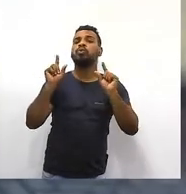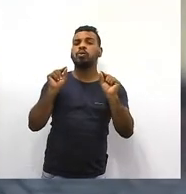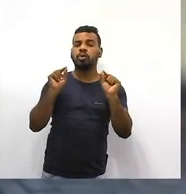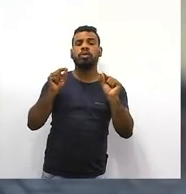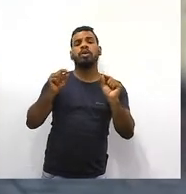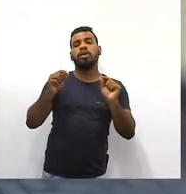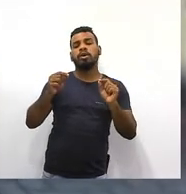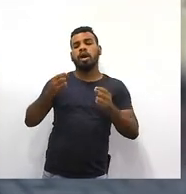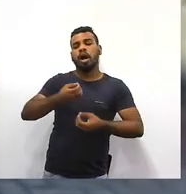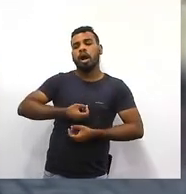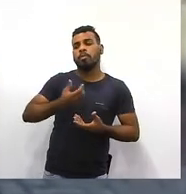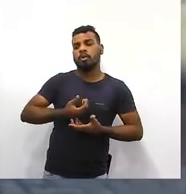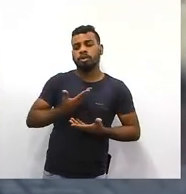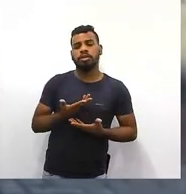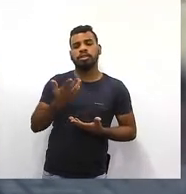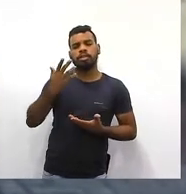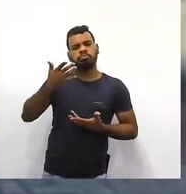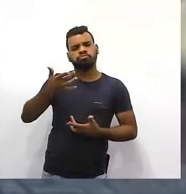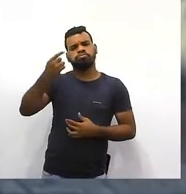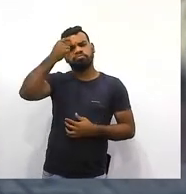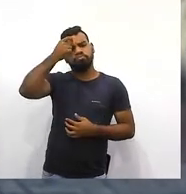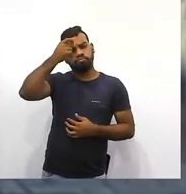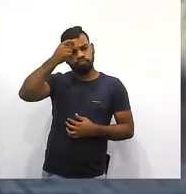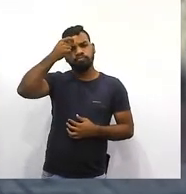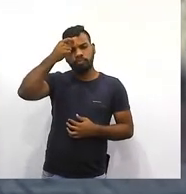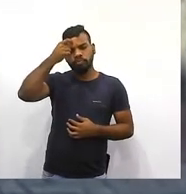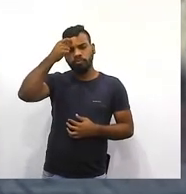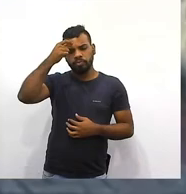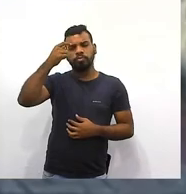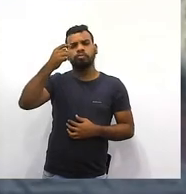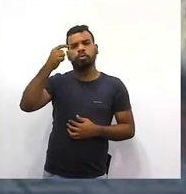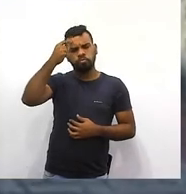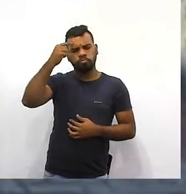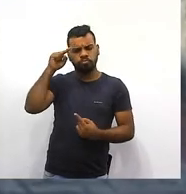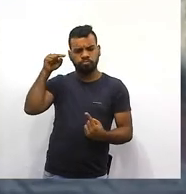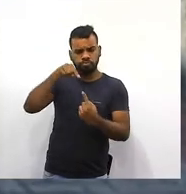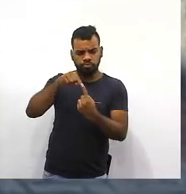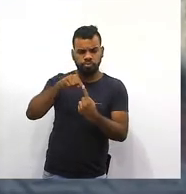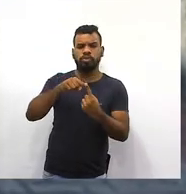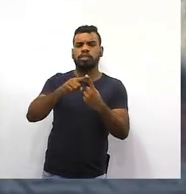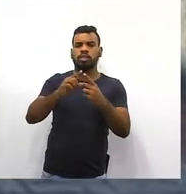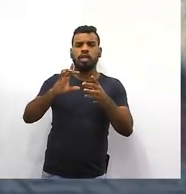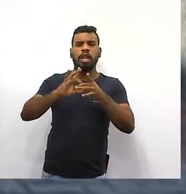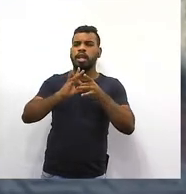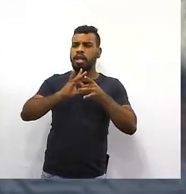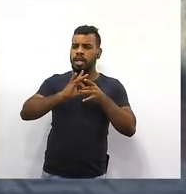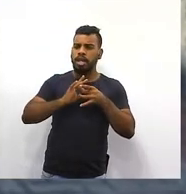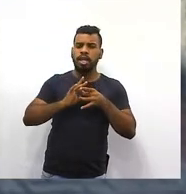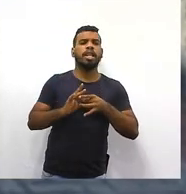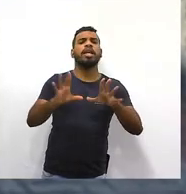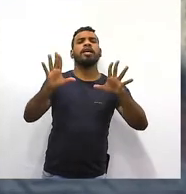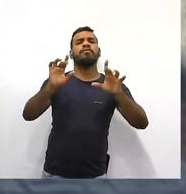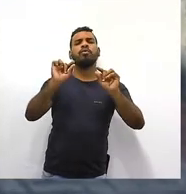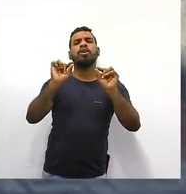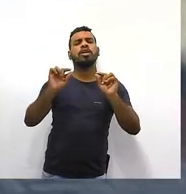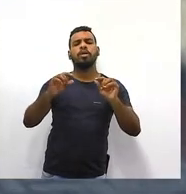poesia mais racionalista, mais racional, mais objetiva, né? Livre daquele sentimentalismo exagerado que,